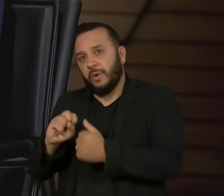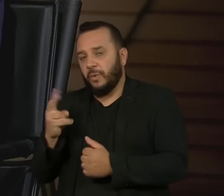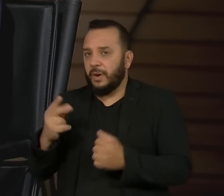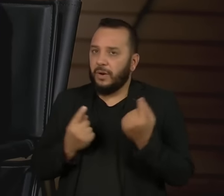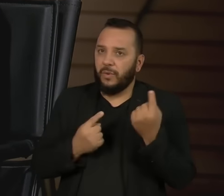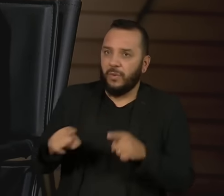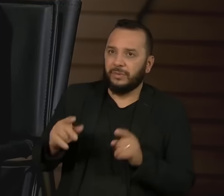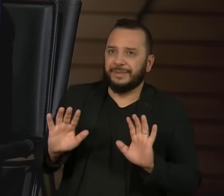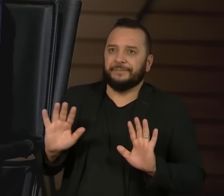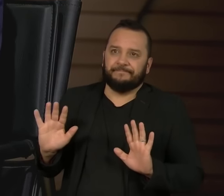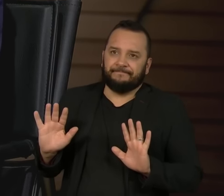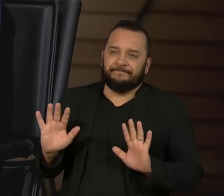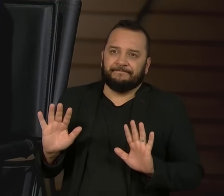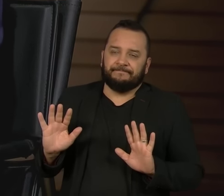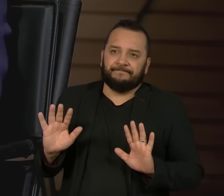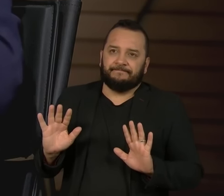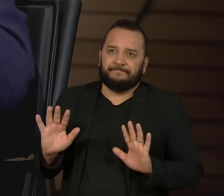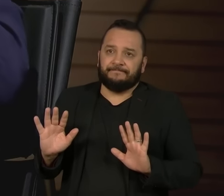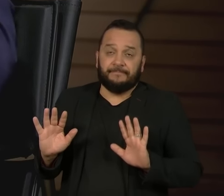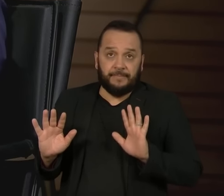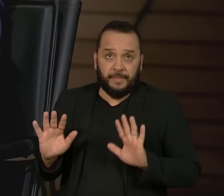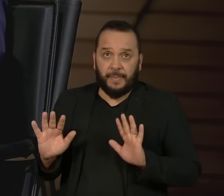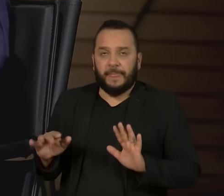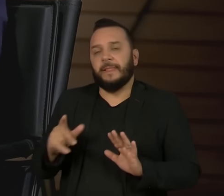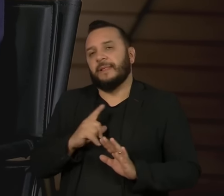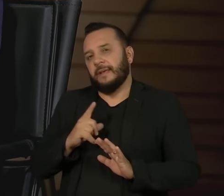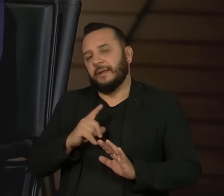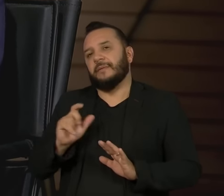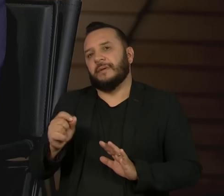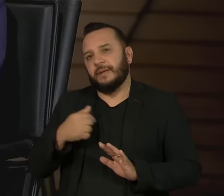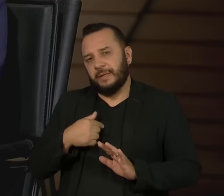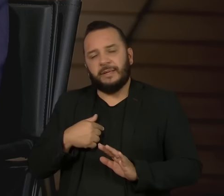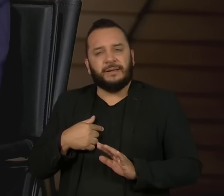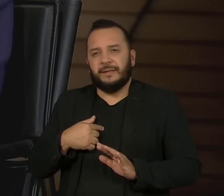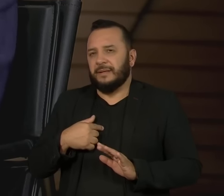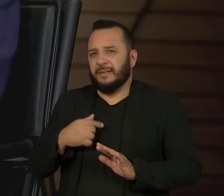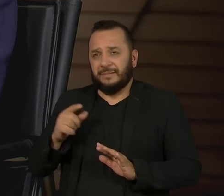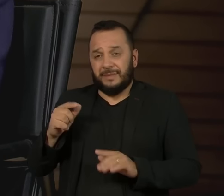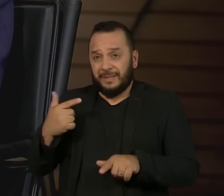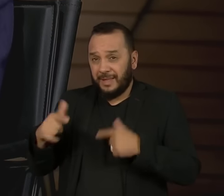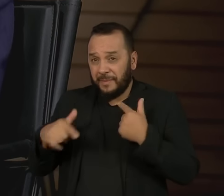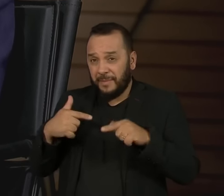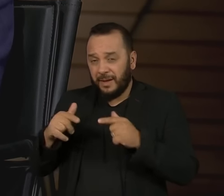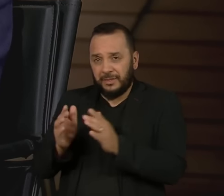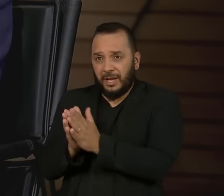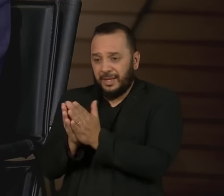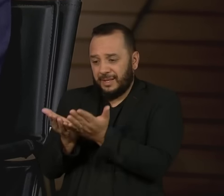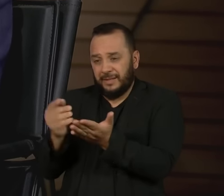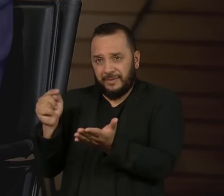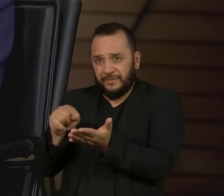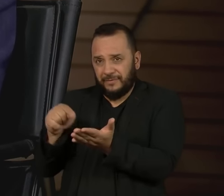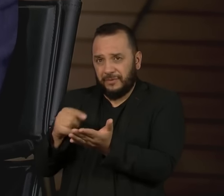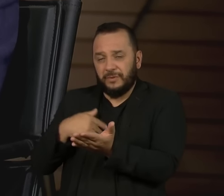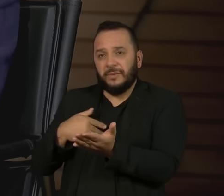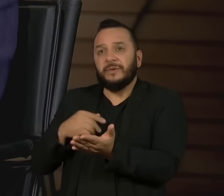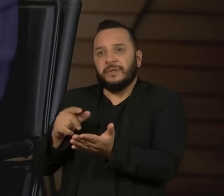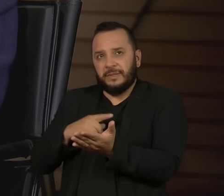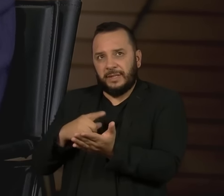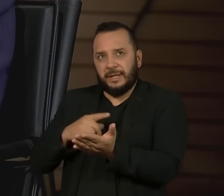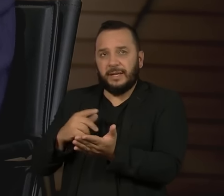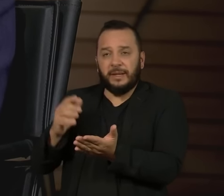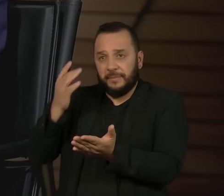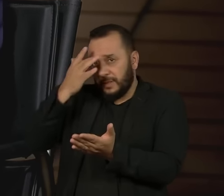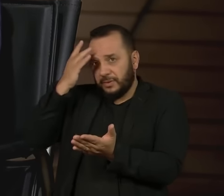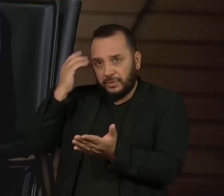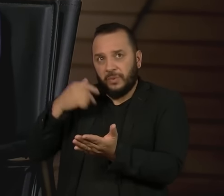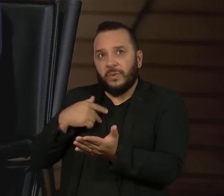É evidente que é uma das obras mais detestáveis do mundo, que o editor de uma obra dessa tem que ser bem